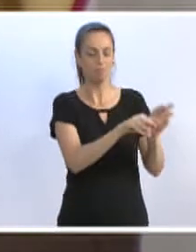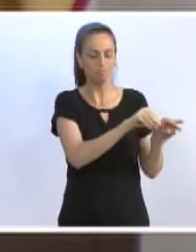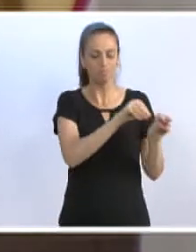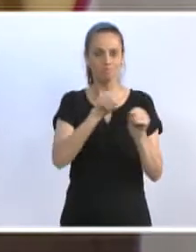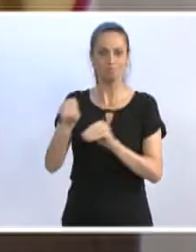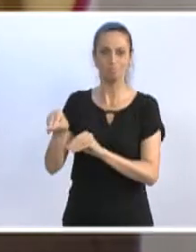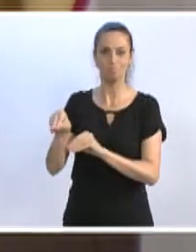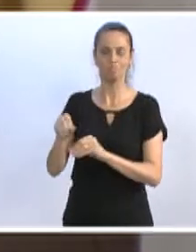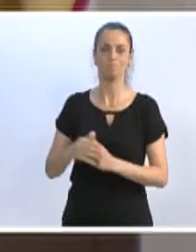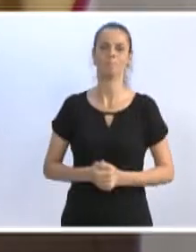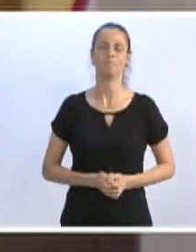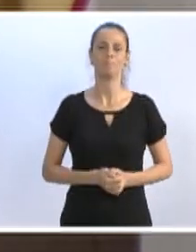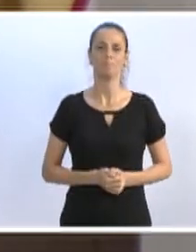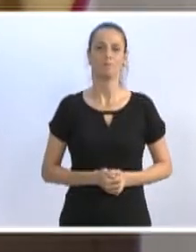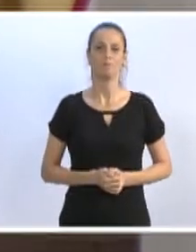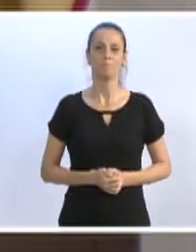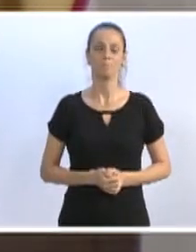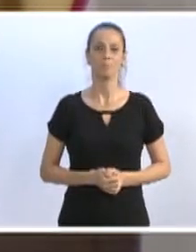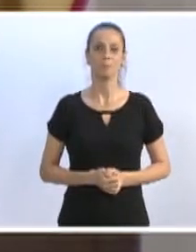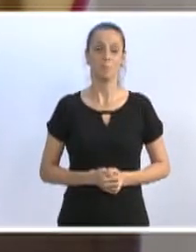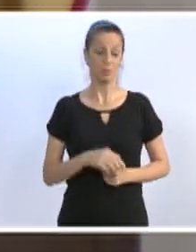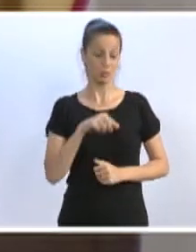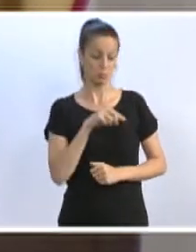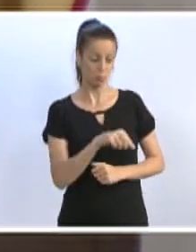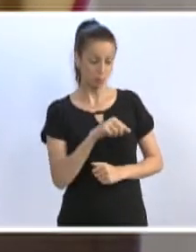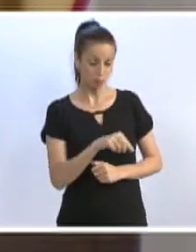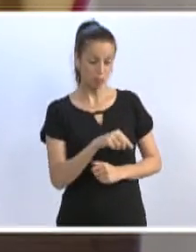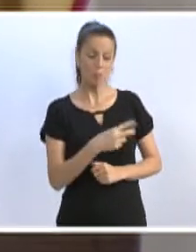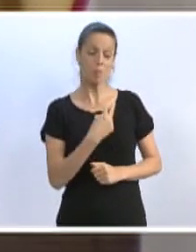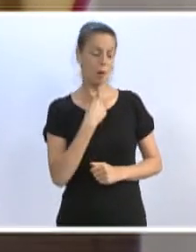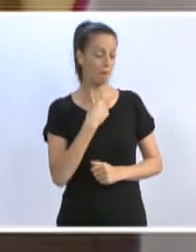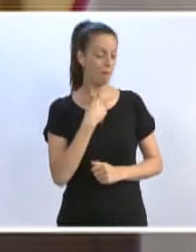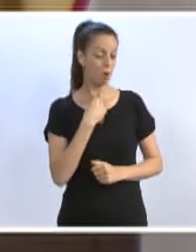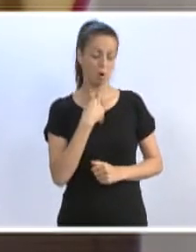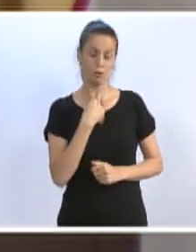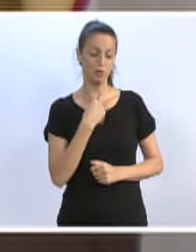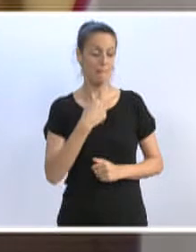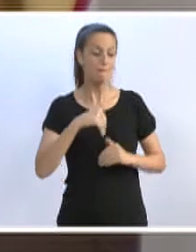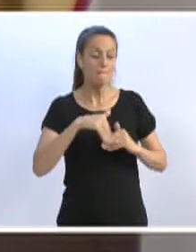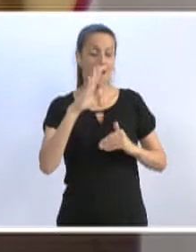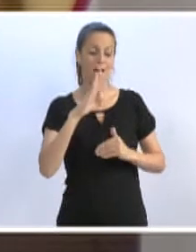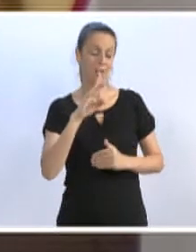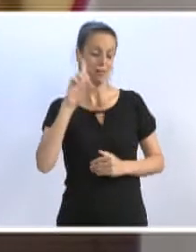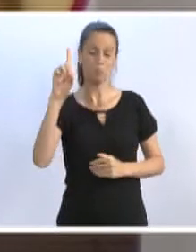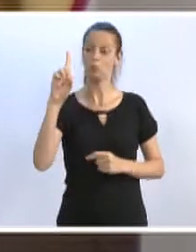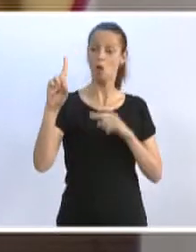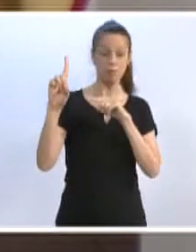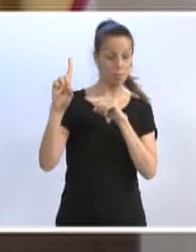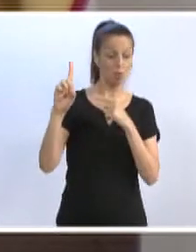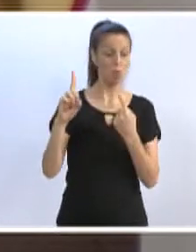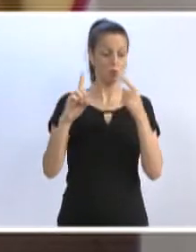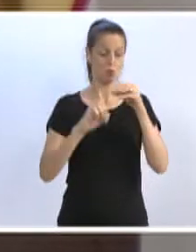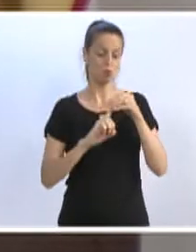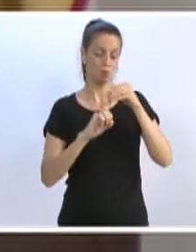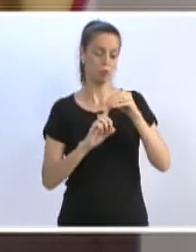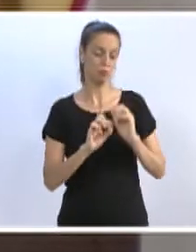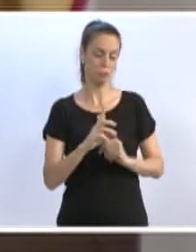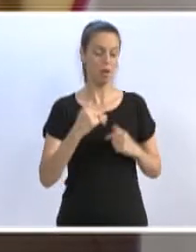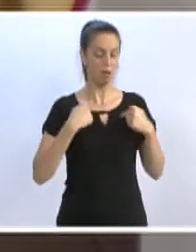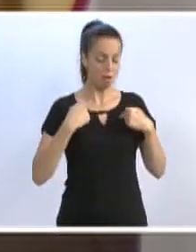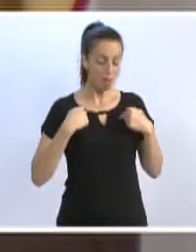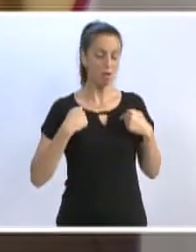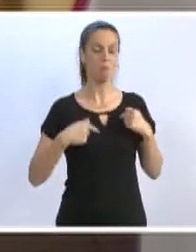primeiro decálogo. E não terás outros deuses além de mim. Eu sou o Senhor